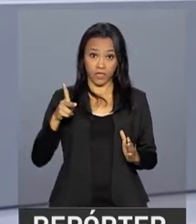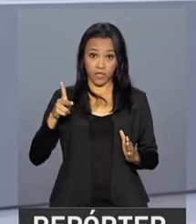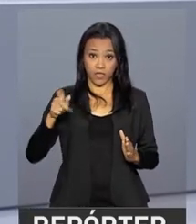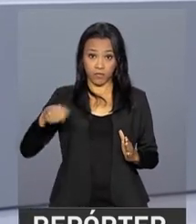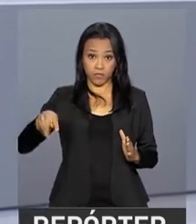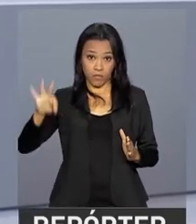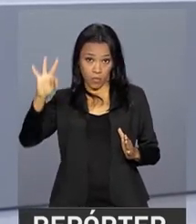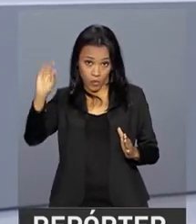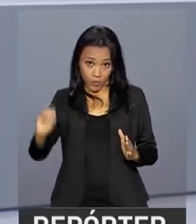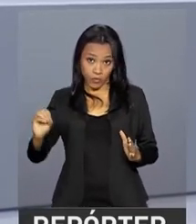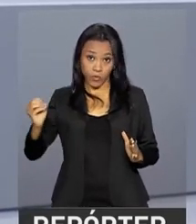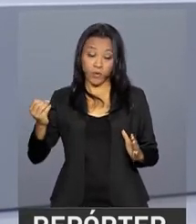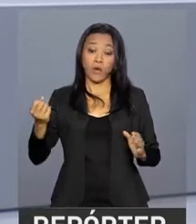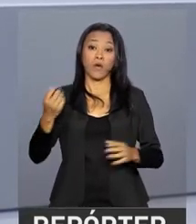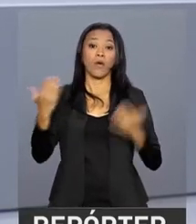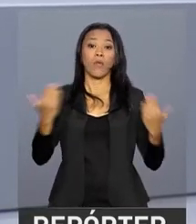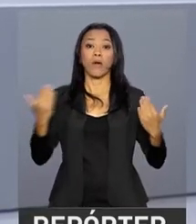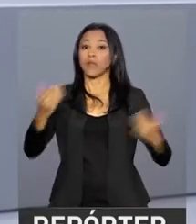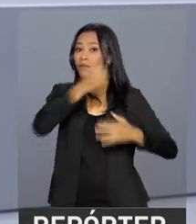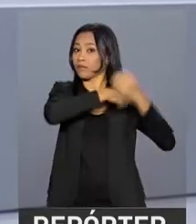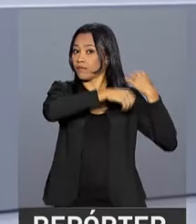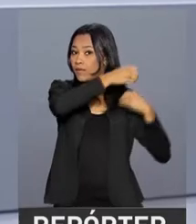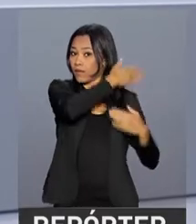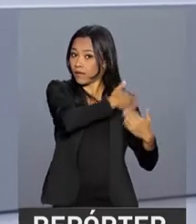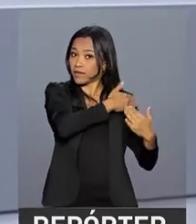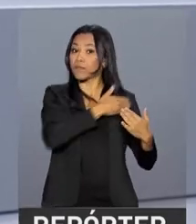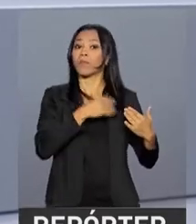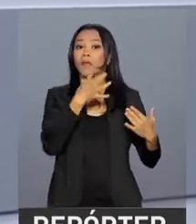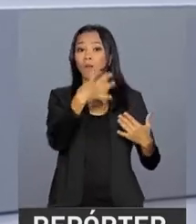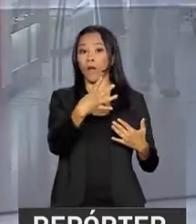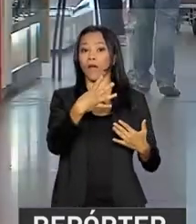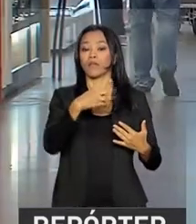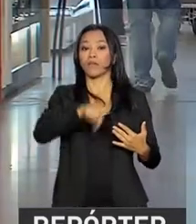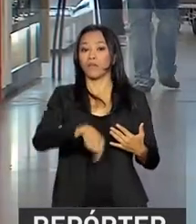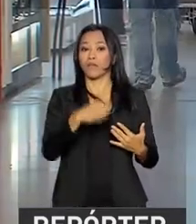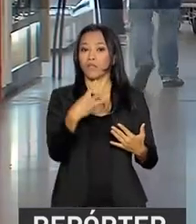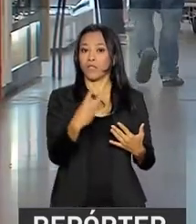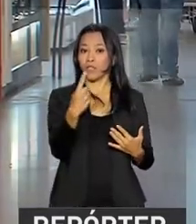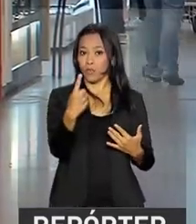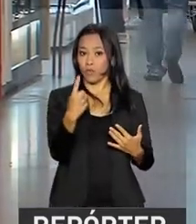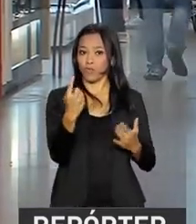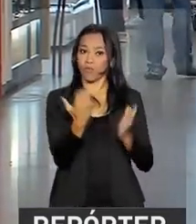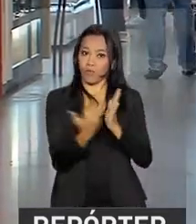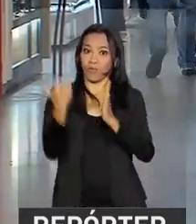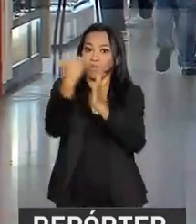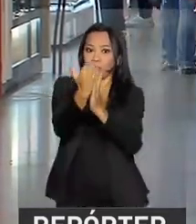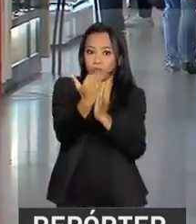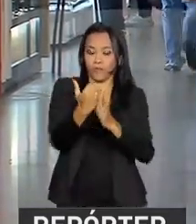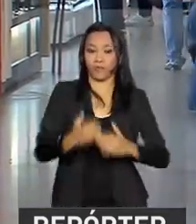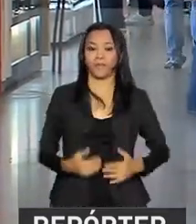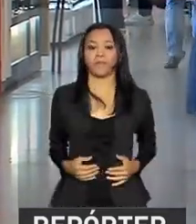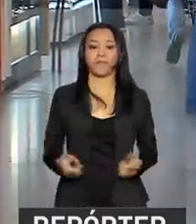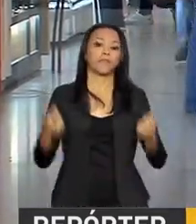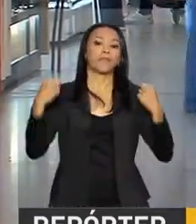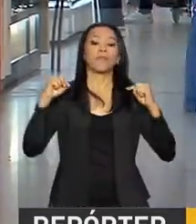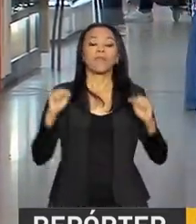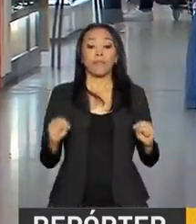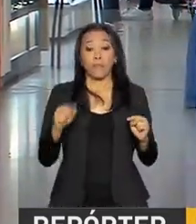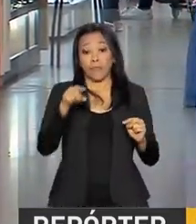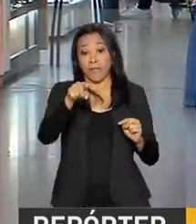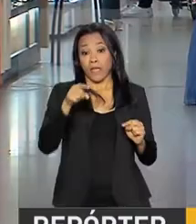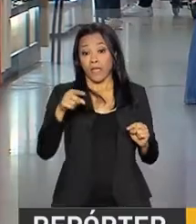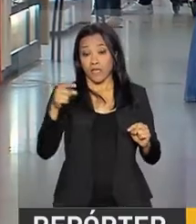temporada anterior para 4,31 ponto na época mais movimentada nos